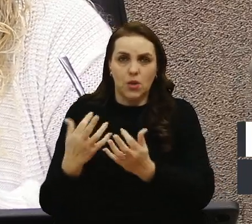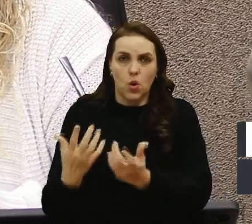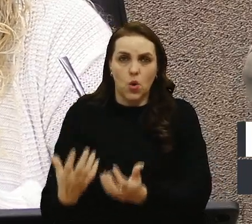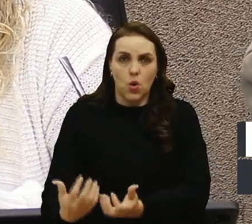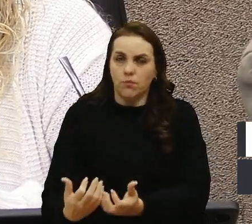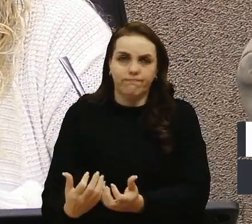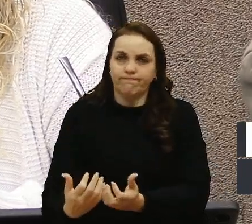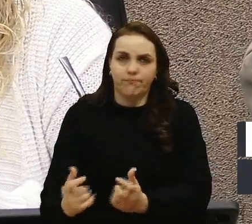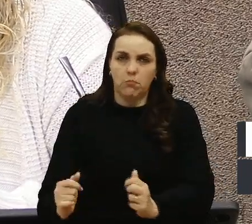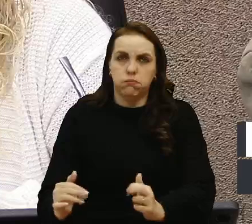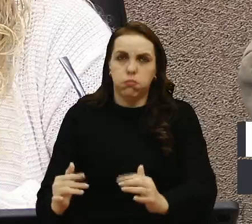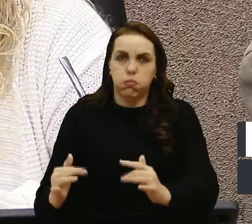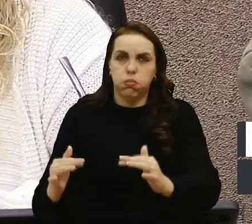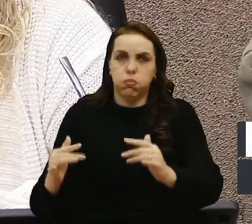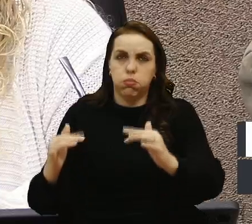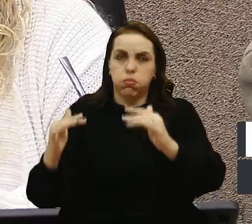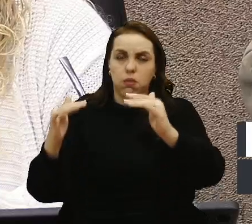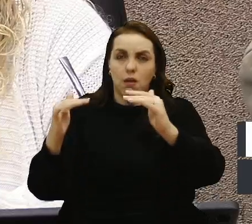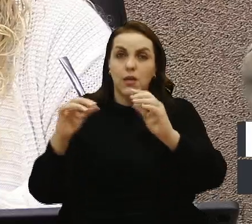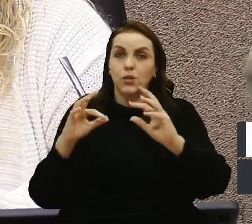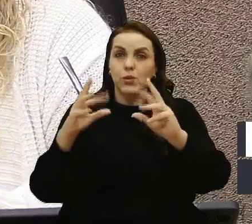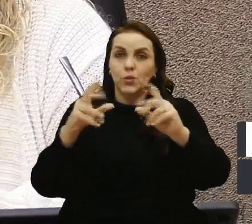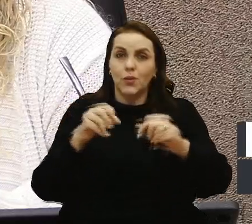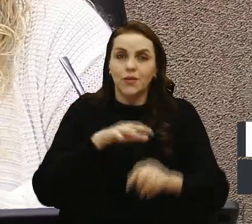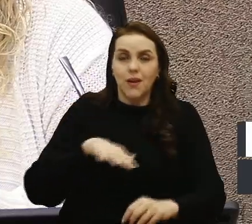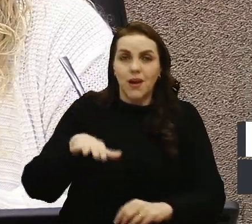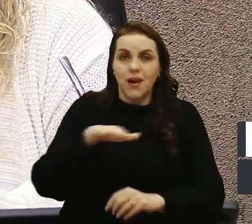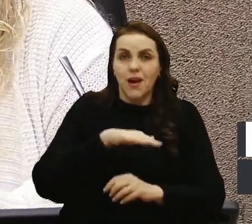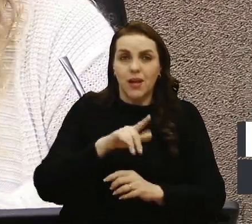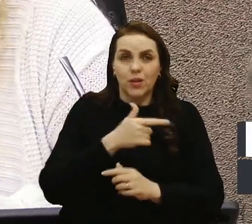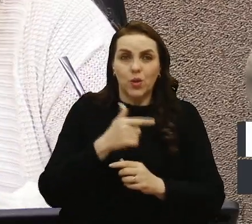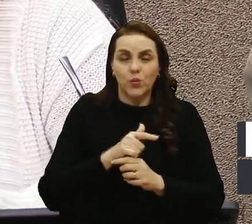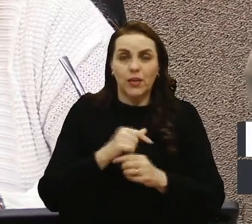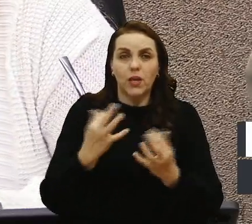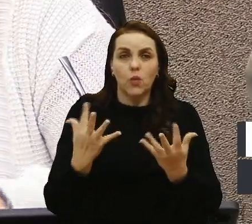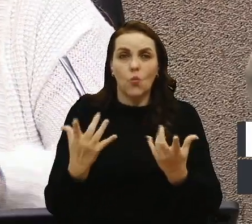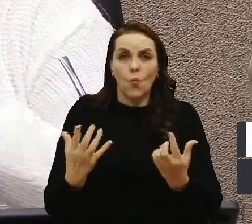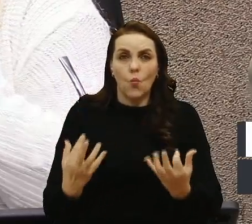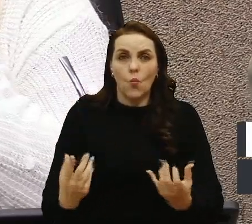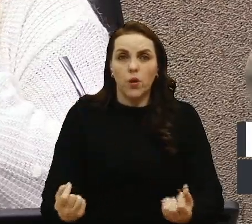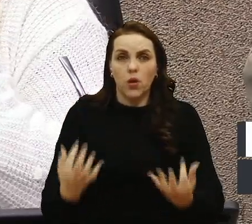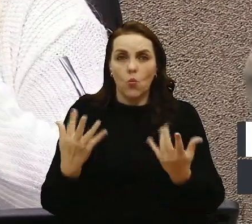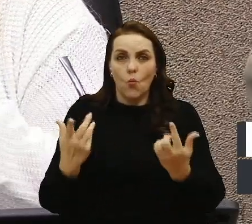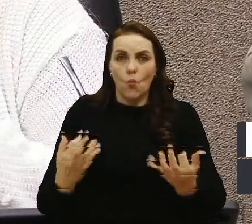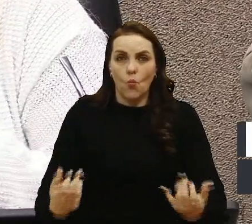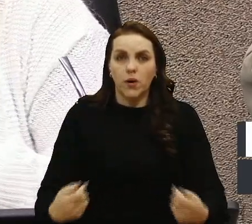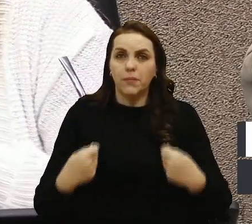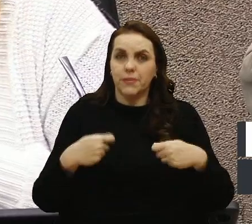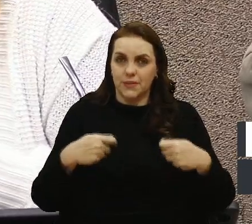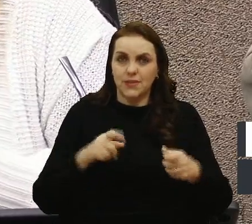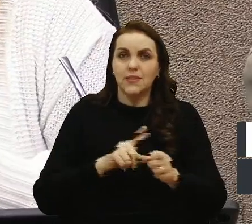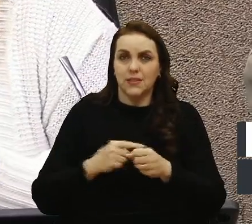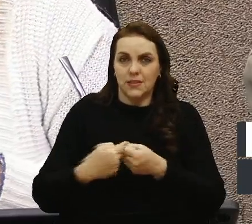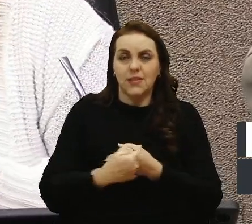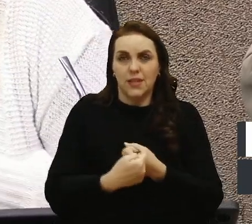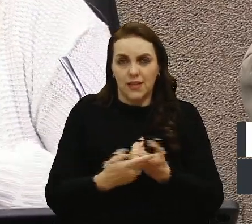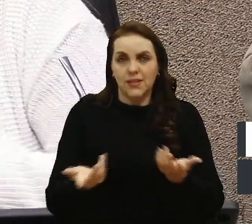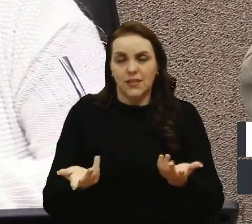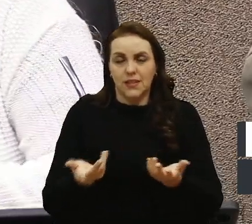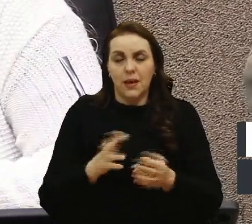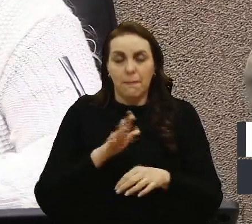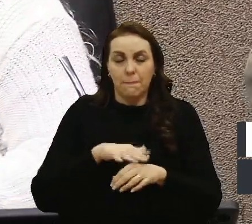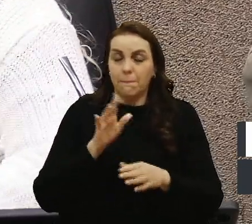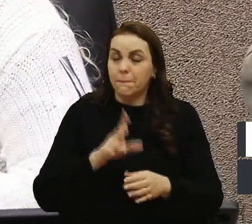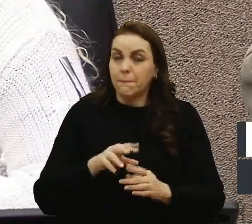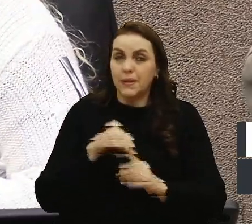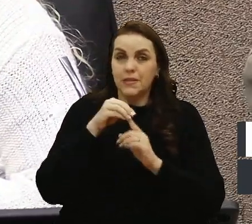né? E eu disse, se todas as áreas que não têm área permeável na cidade, que principalmente a área